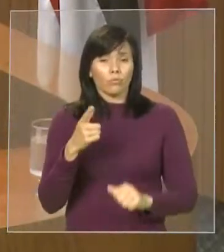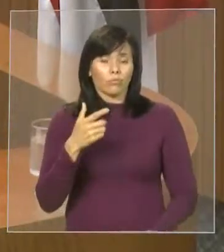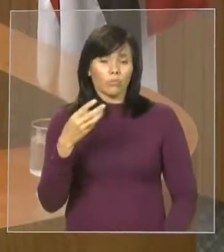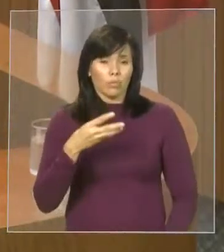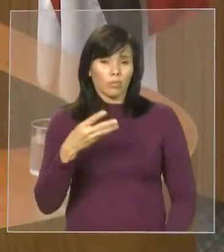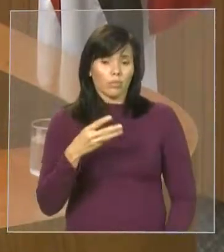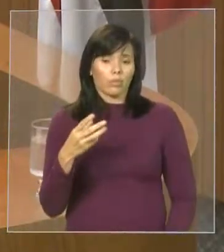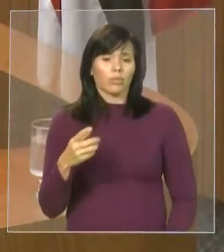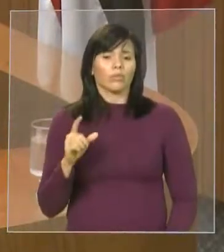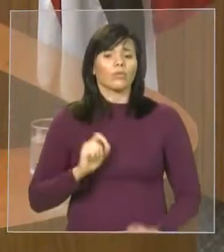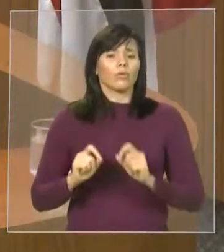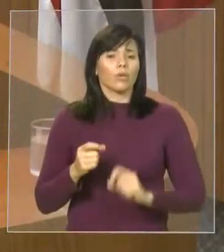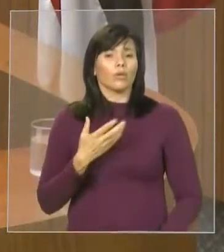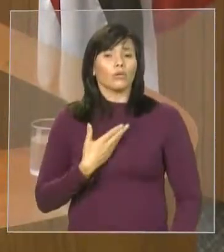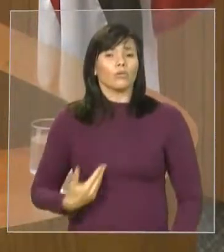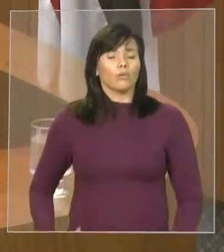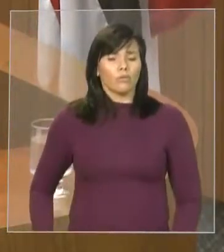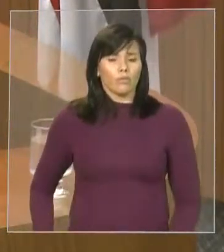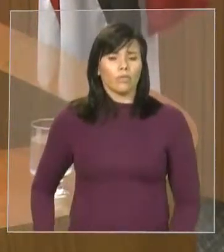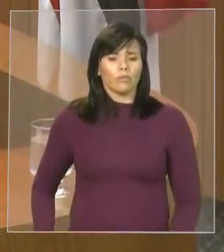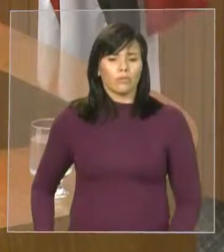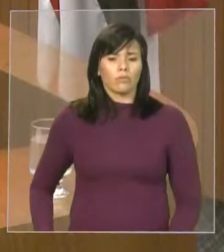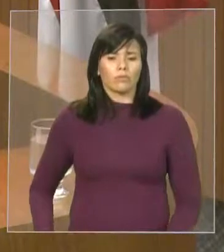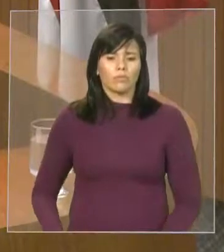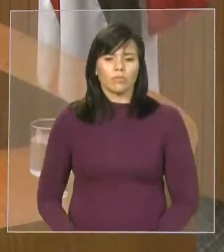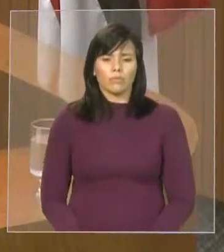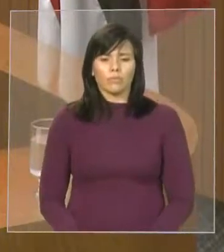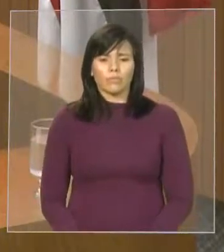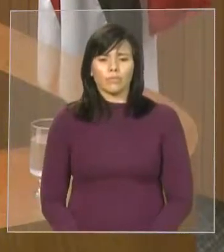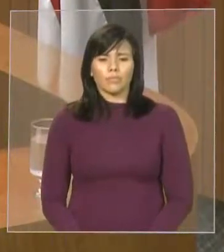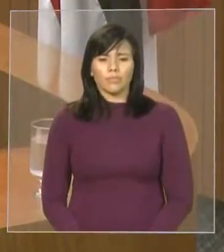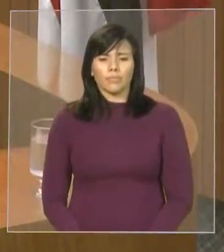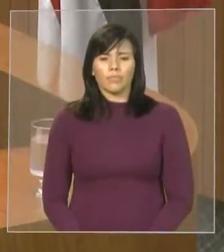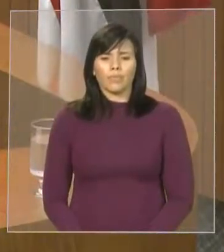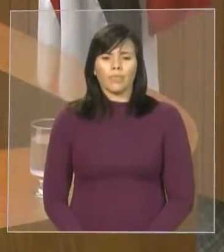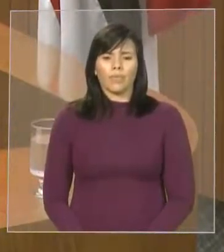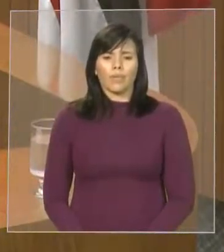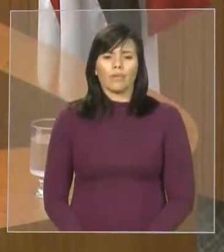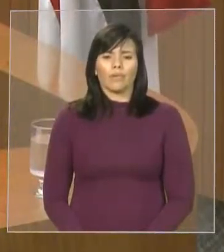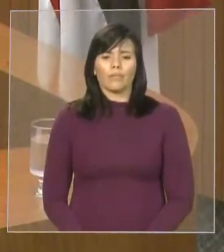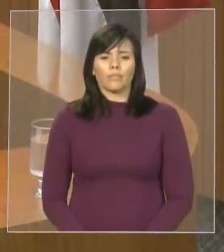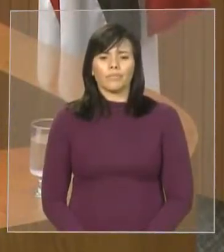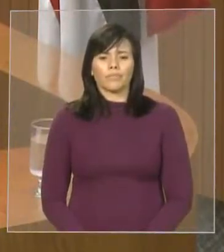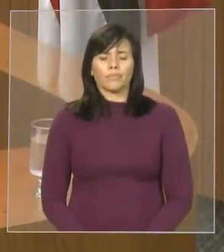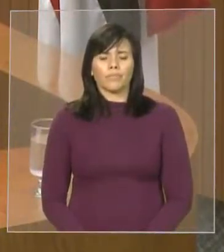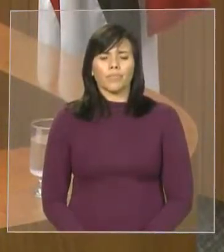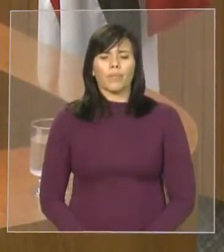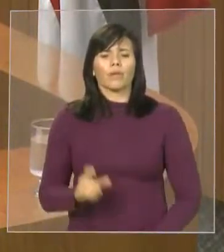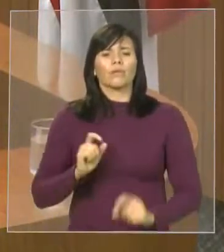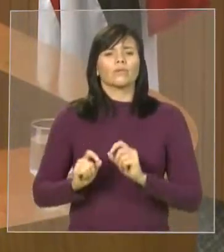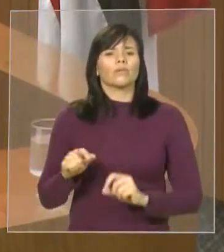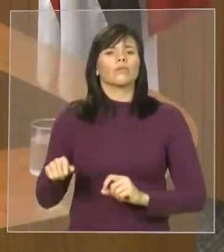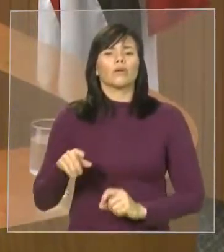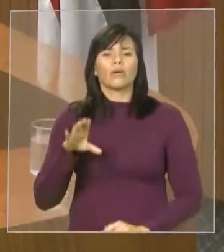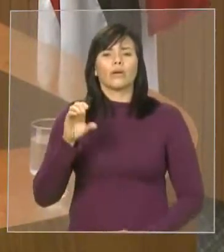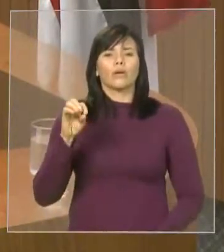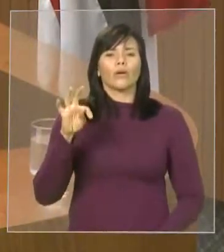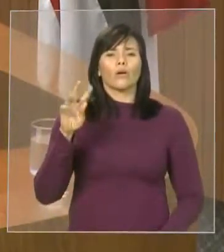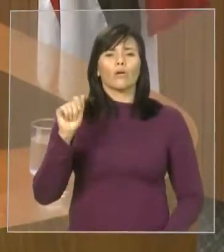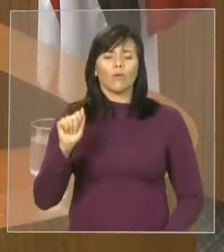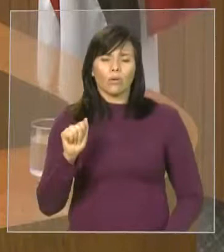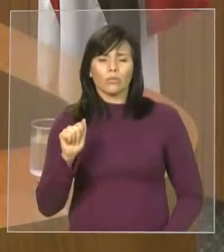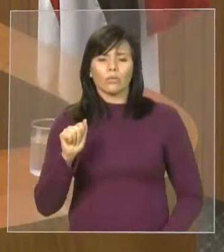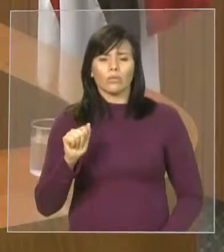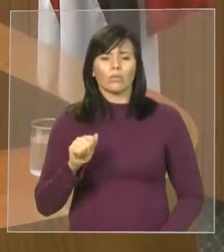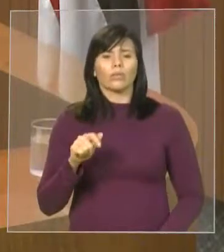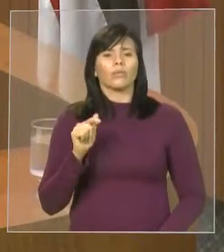Executivo fica autorizado a vincular como contrapartida à garantia da União as cotas dos repasses constitucionais do